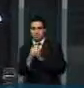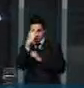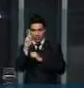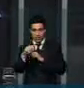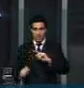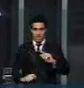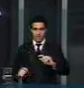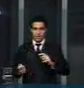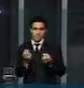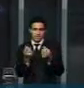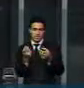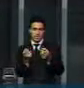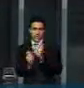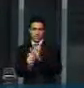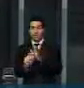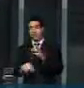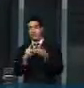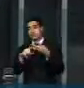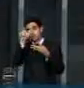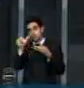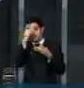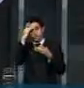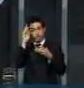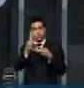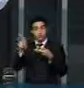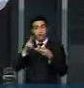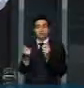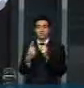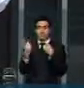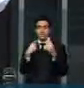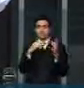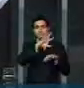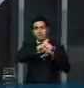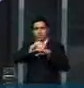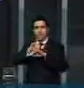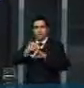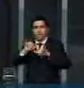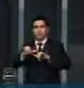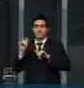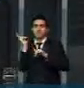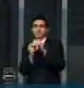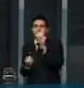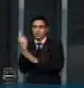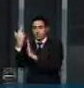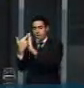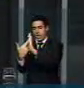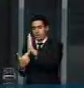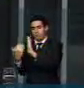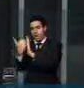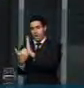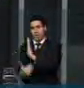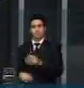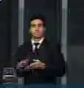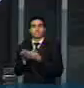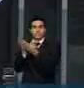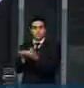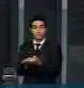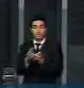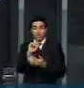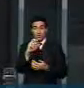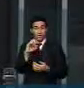usuários. O Dr. Sapori sustenta que o crack gera consumidores mais compulsivos do que outras